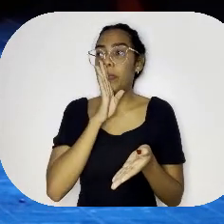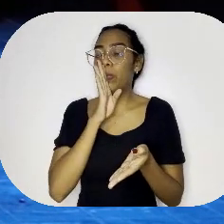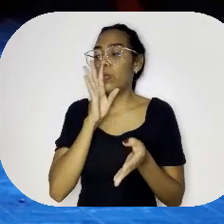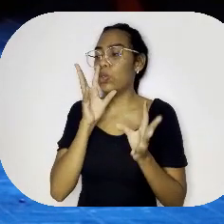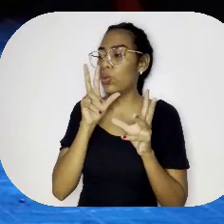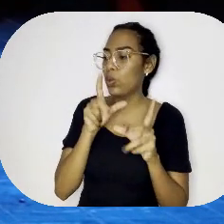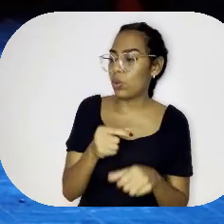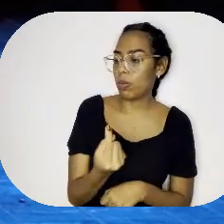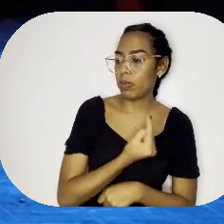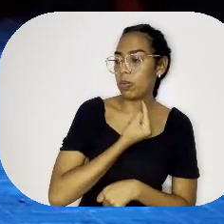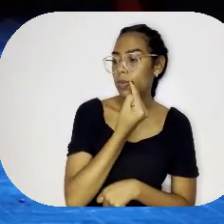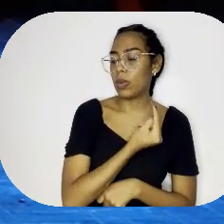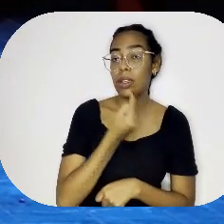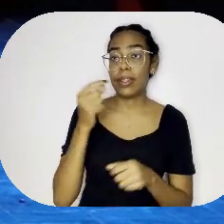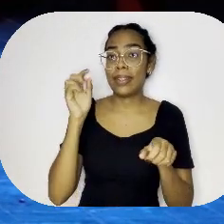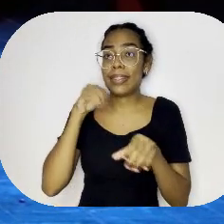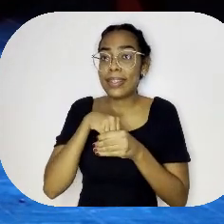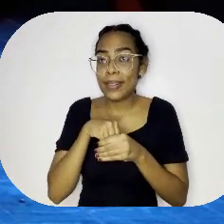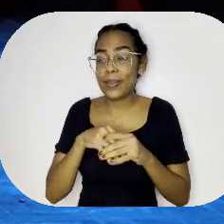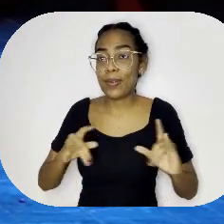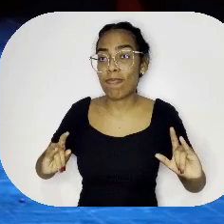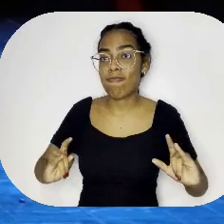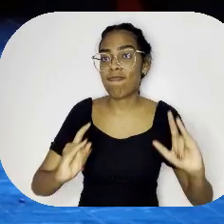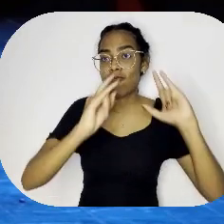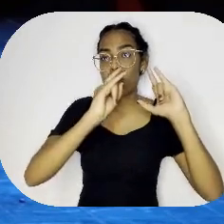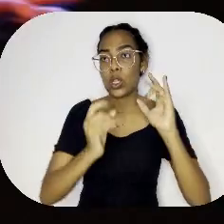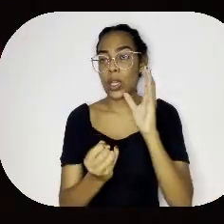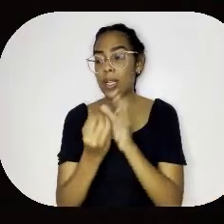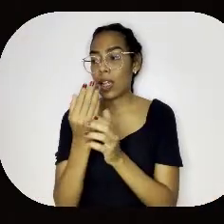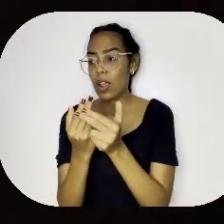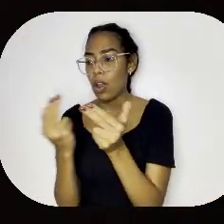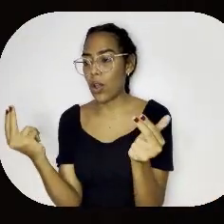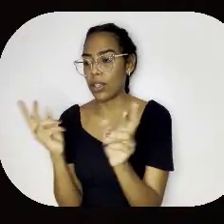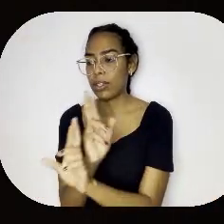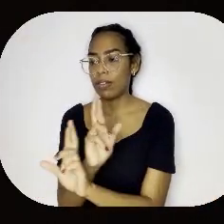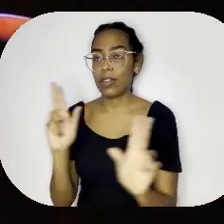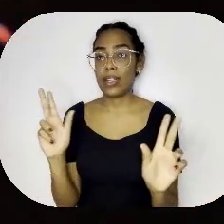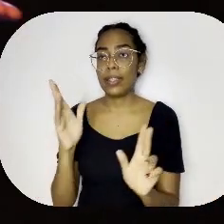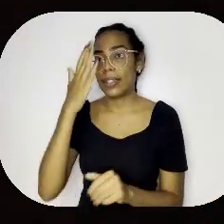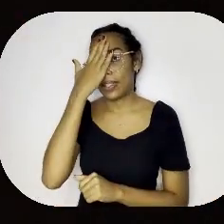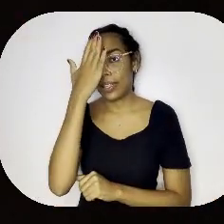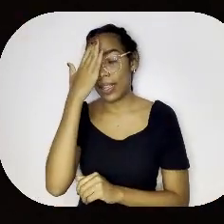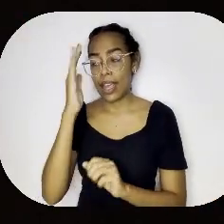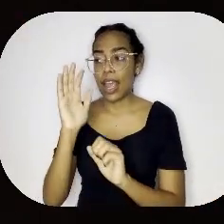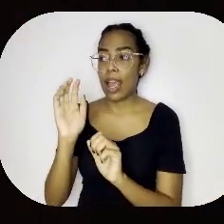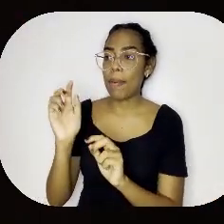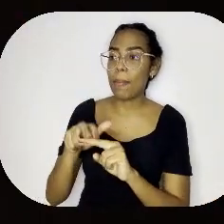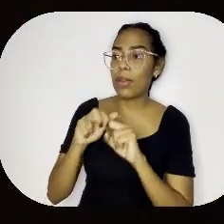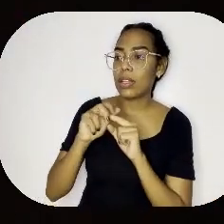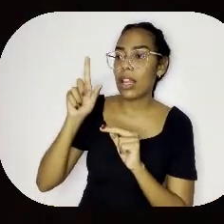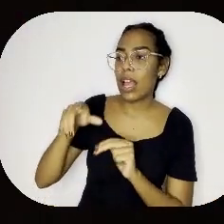tudo mesmo e, na sua torre de marfim, apenas cria a linguagem que sugere a realidade.